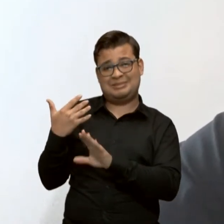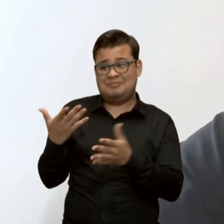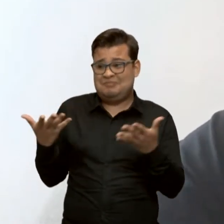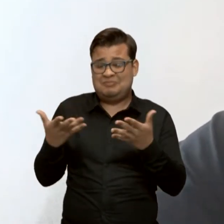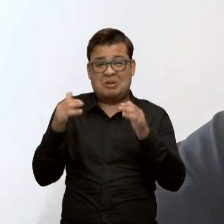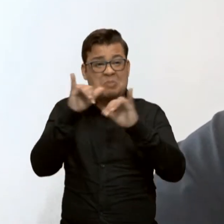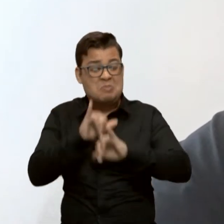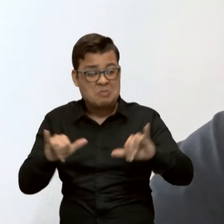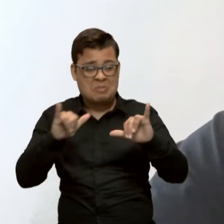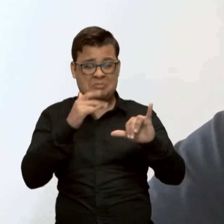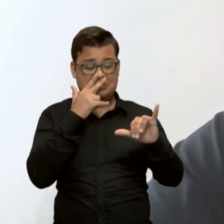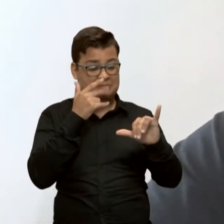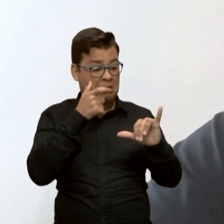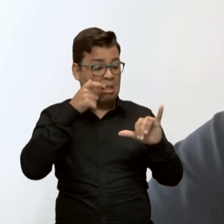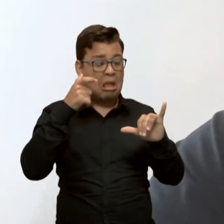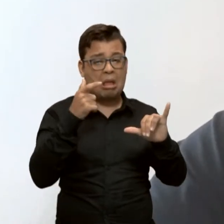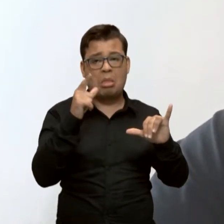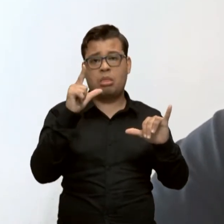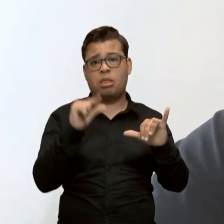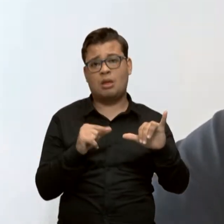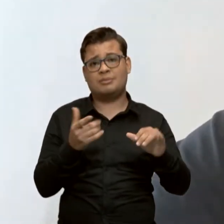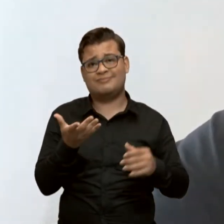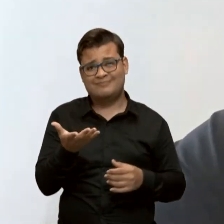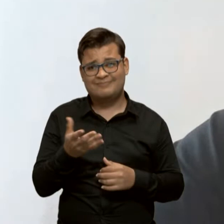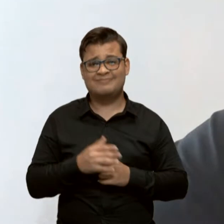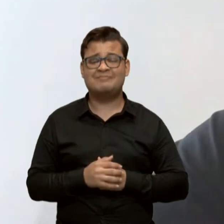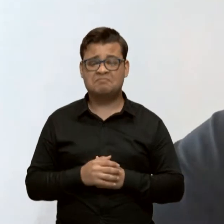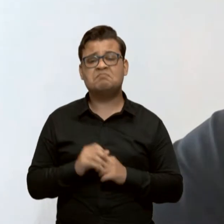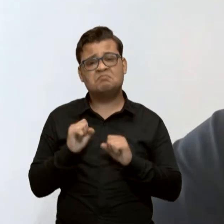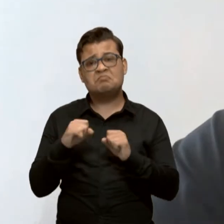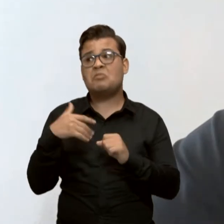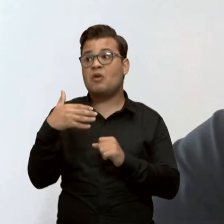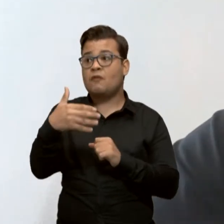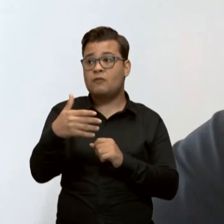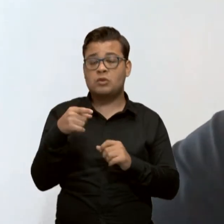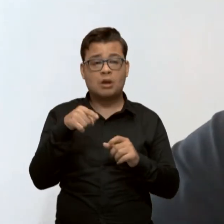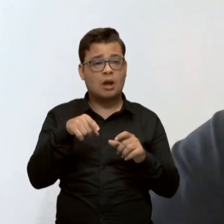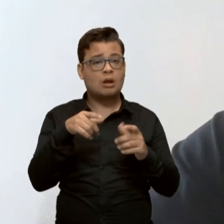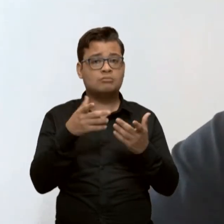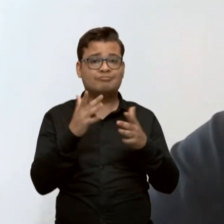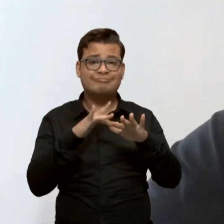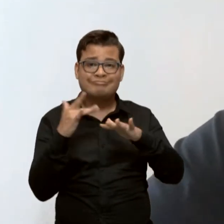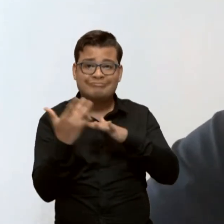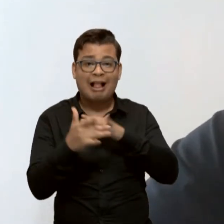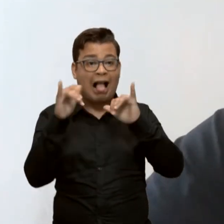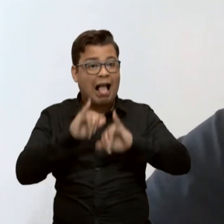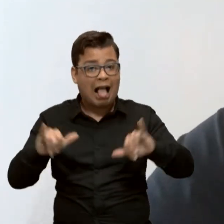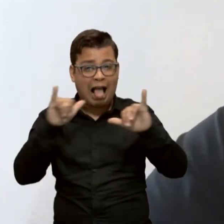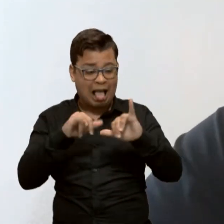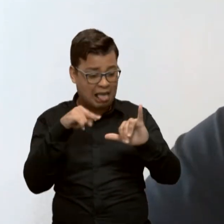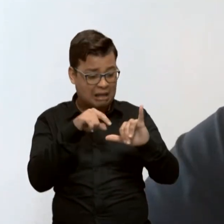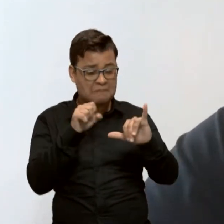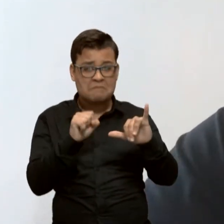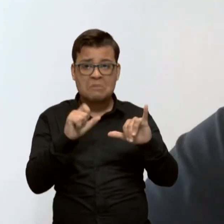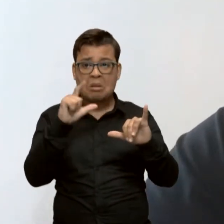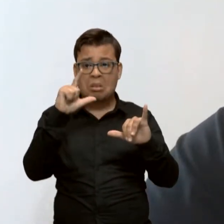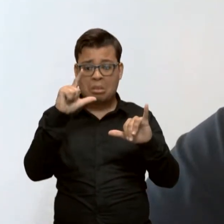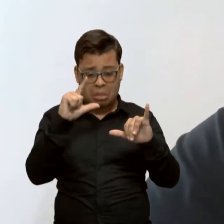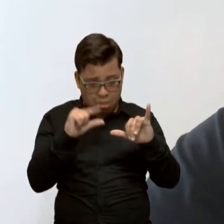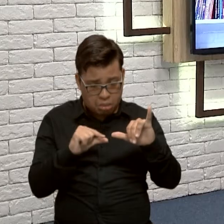algum tempo, elas vão exercer menos influência do que elas exercem hoje, e elas são canal de entrada para os pequenos